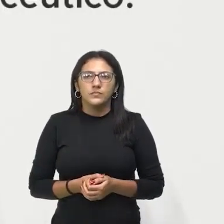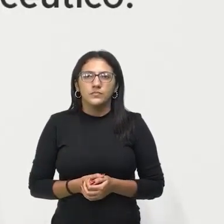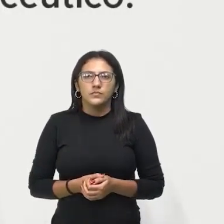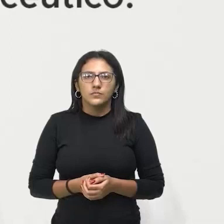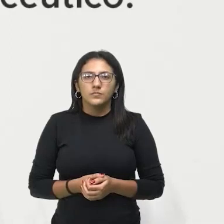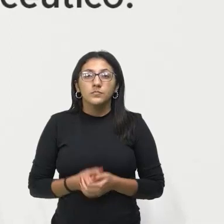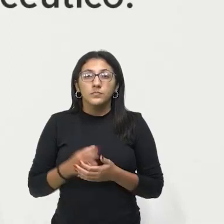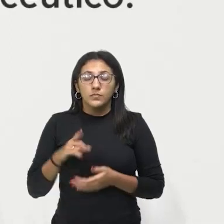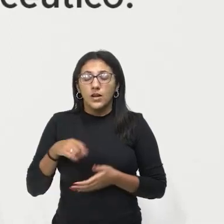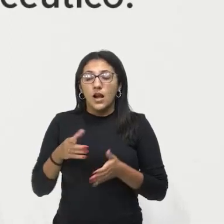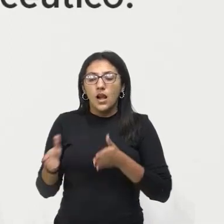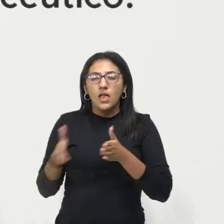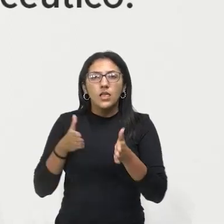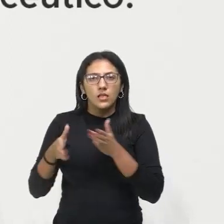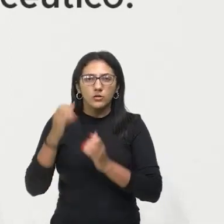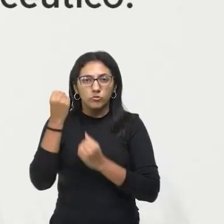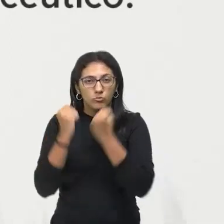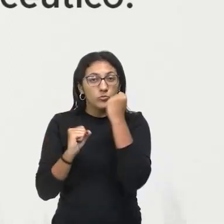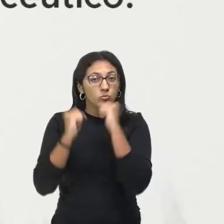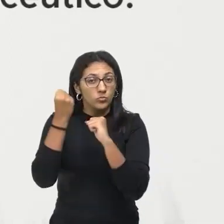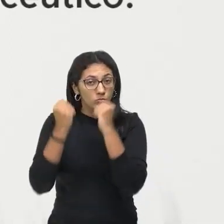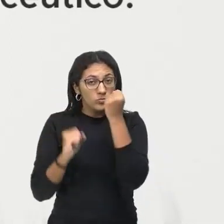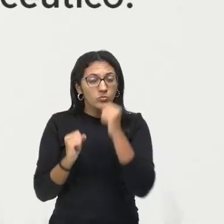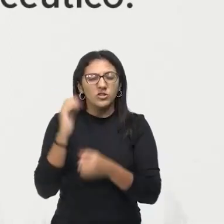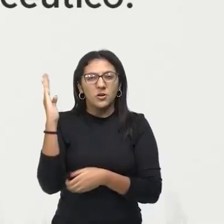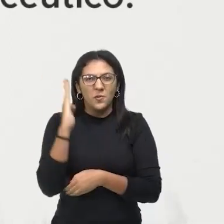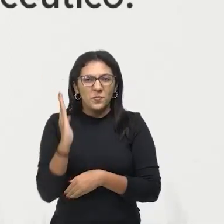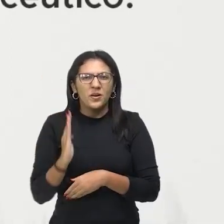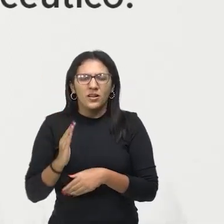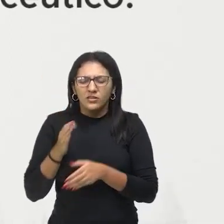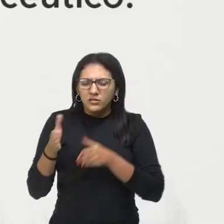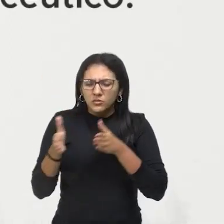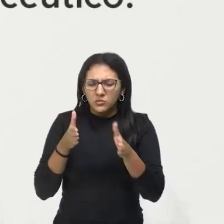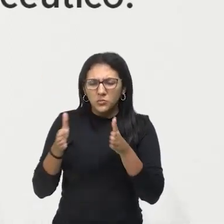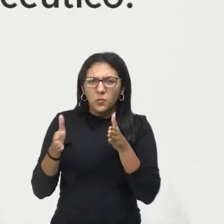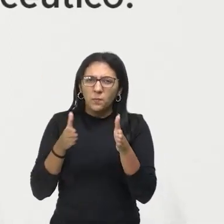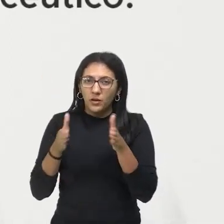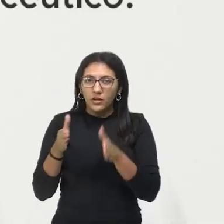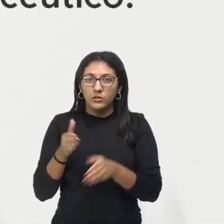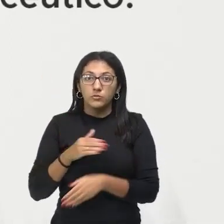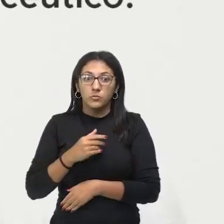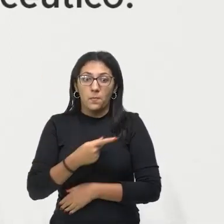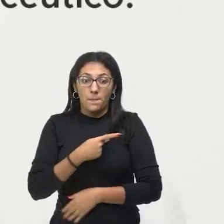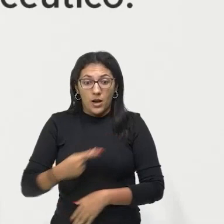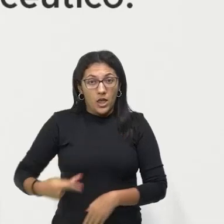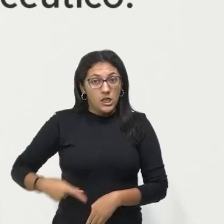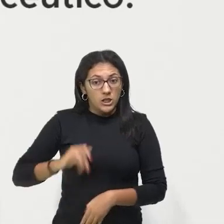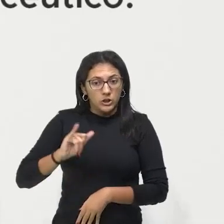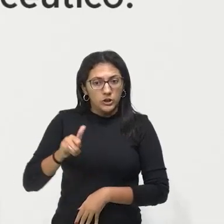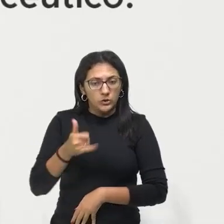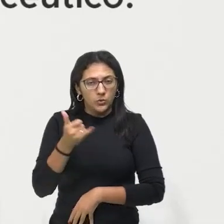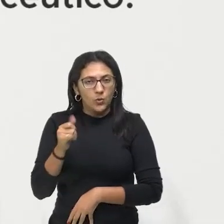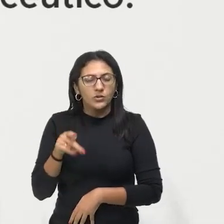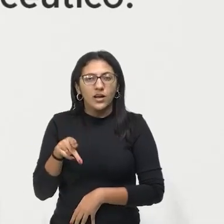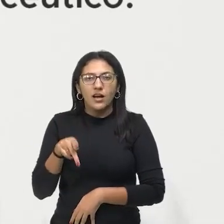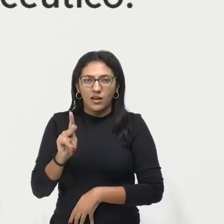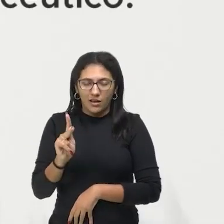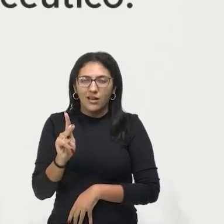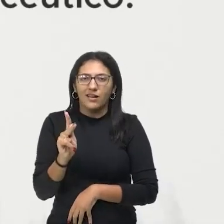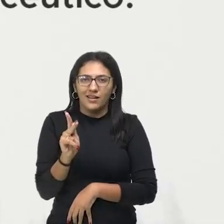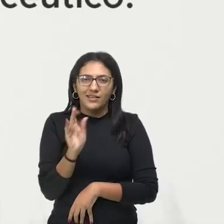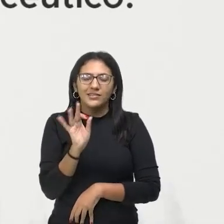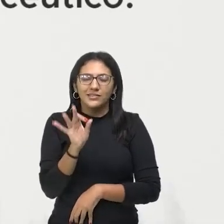Bom, nesse momento, a industrialização brasileira, no período do governo de Juscelino Kubitschek, tá? Eu falei para vocês, presidente